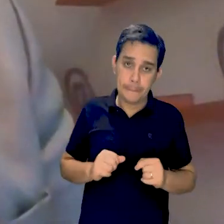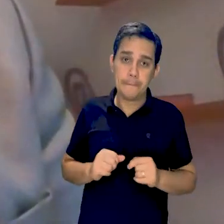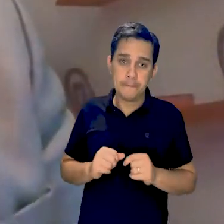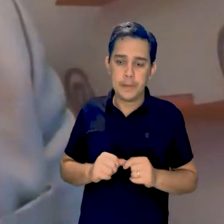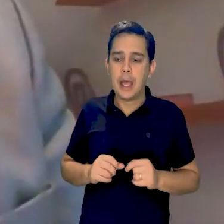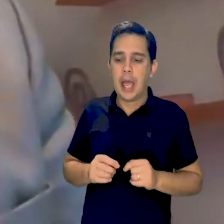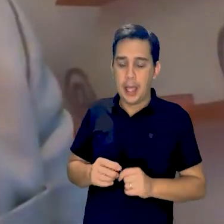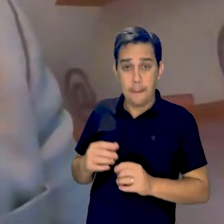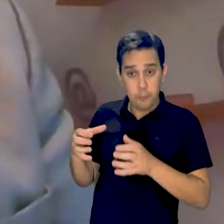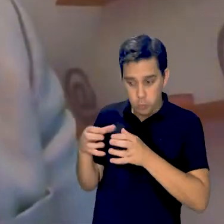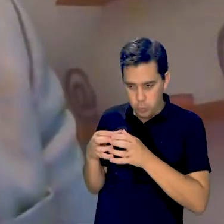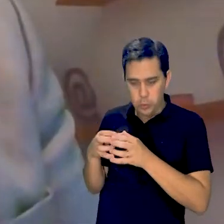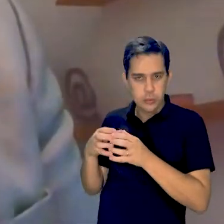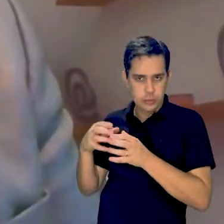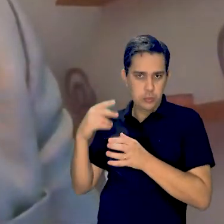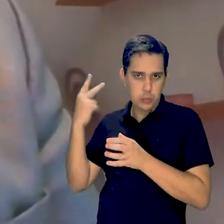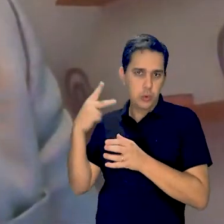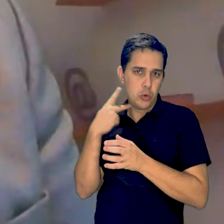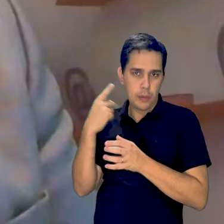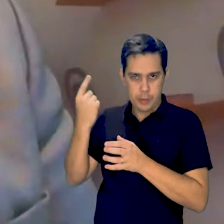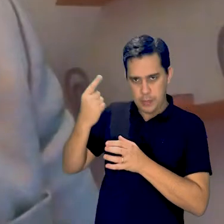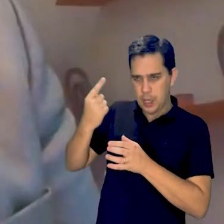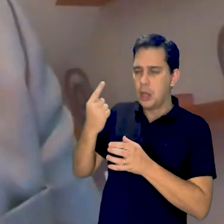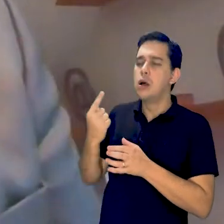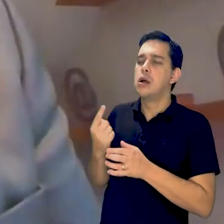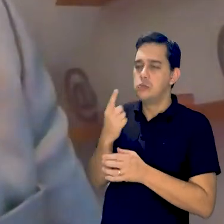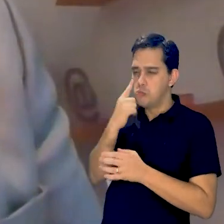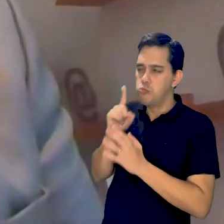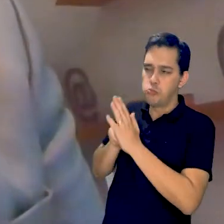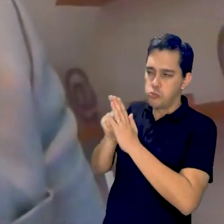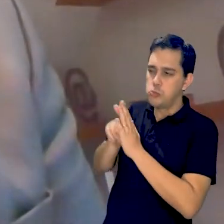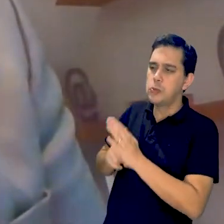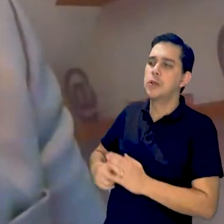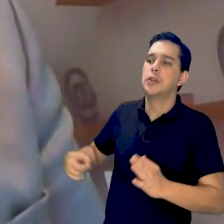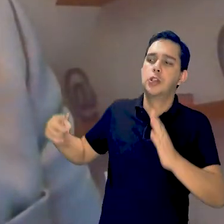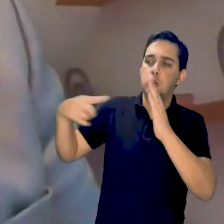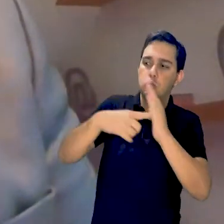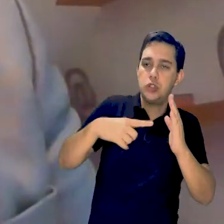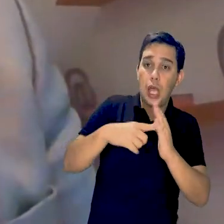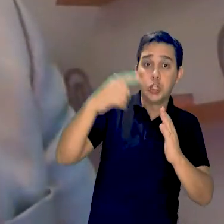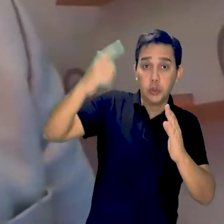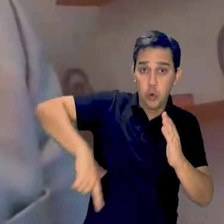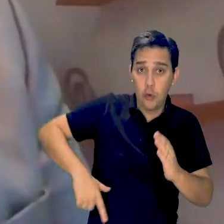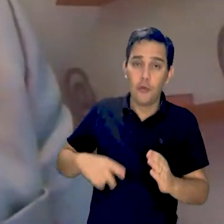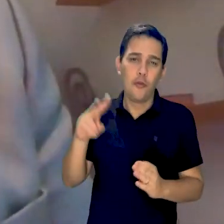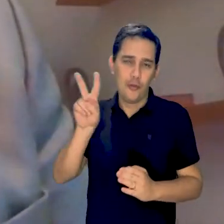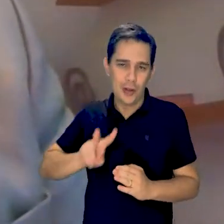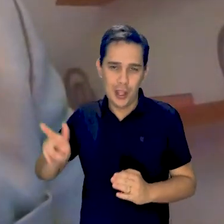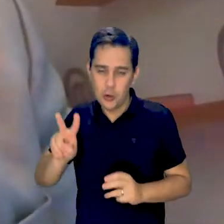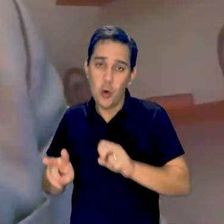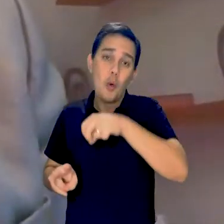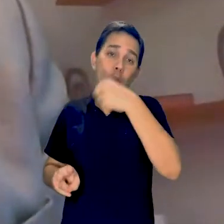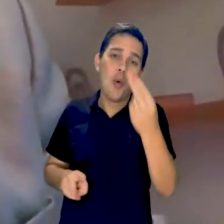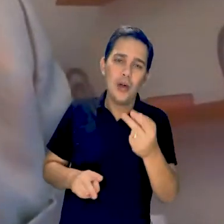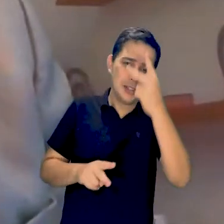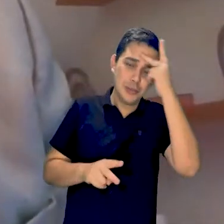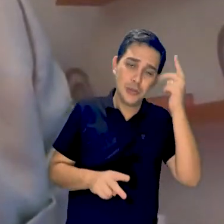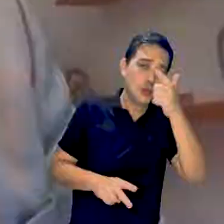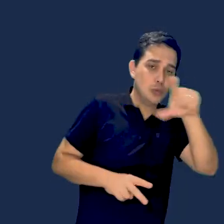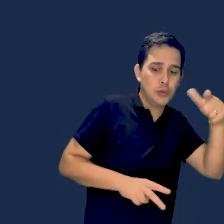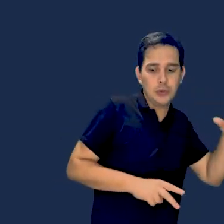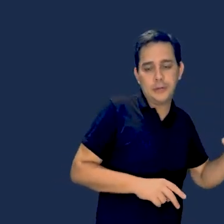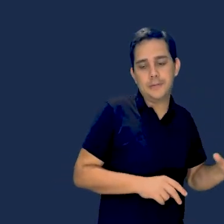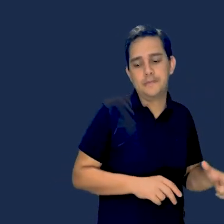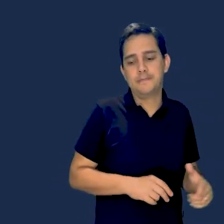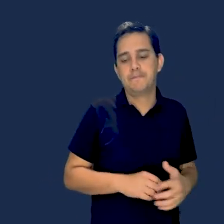primeira promotoria possa oferecer nova denúncia contra o próprio vereador ou contra interpostas pessoas.